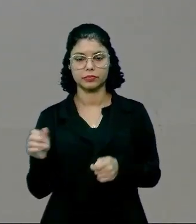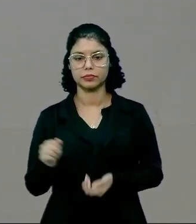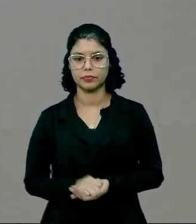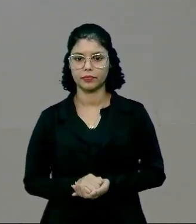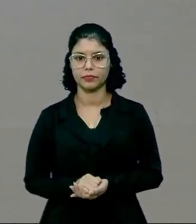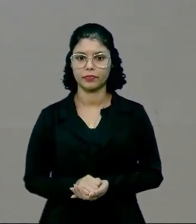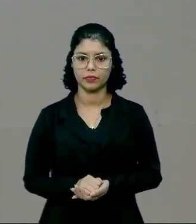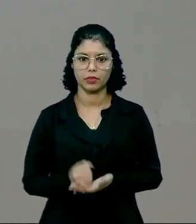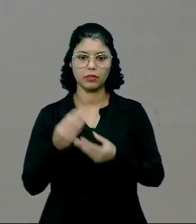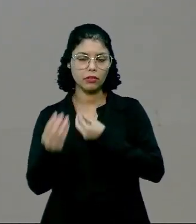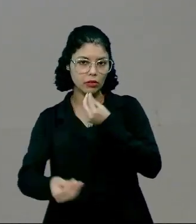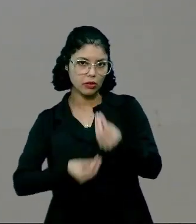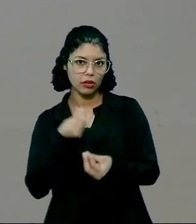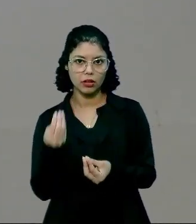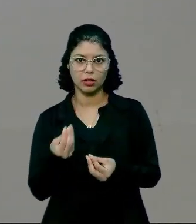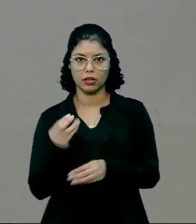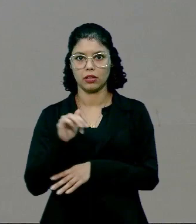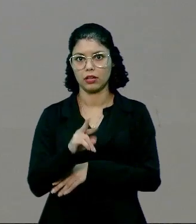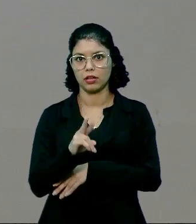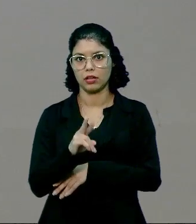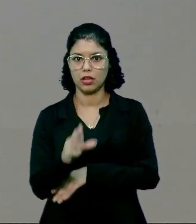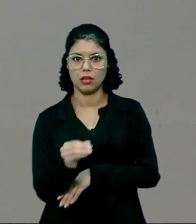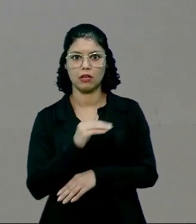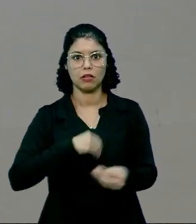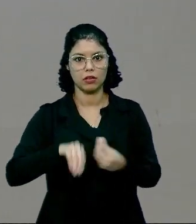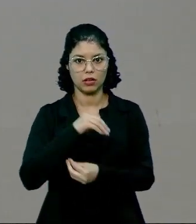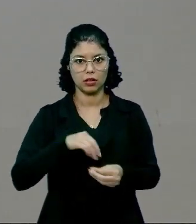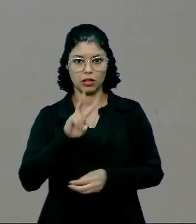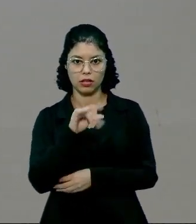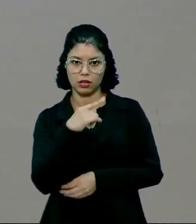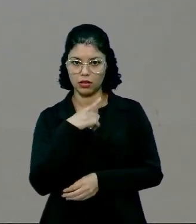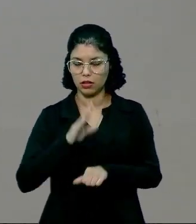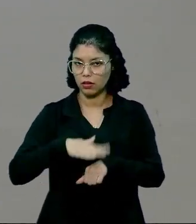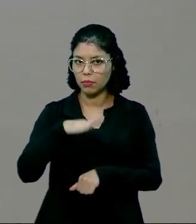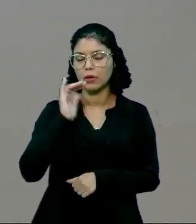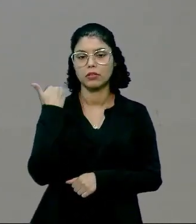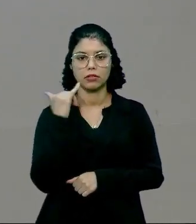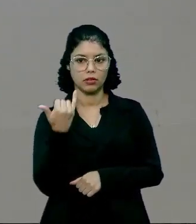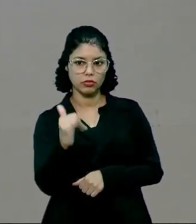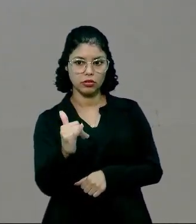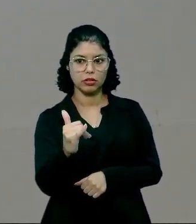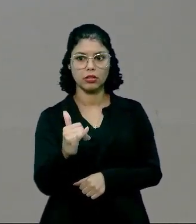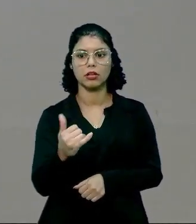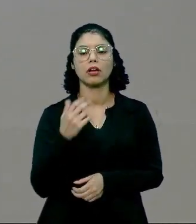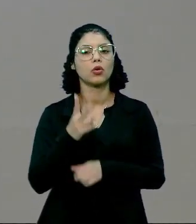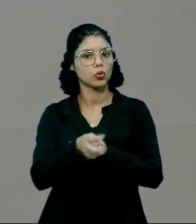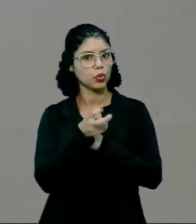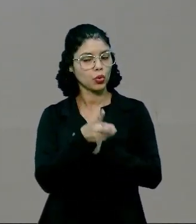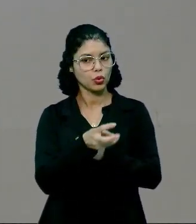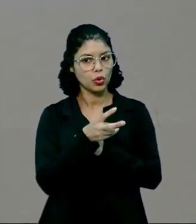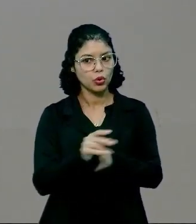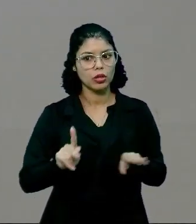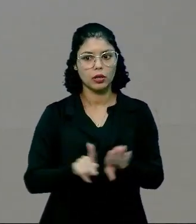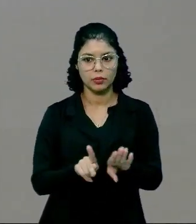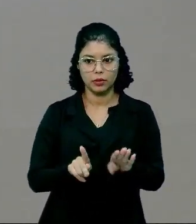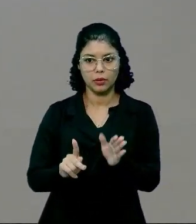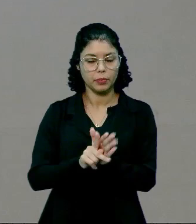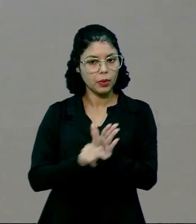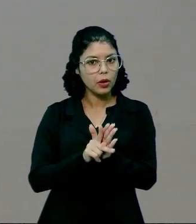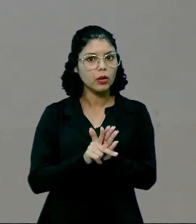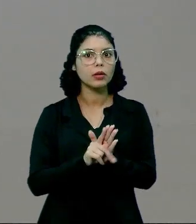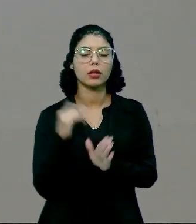daí conforme o favorecimento da reação eu vou ter mais energia no consumo de reagente ou